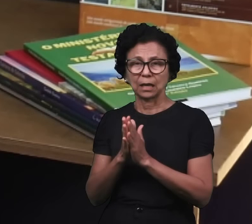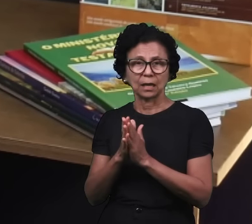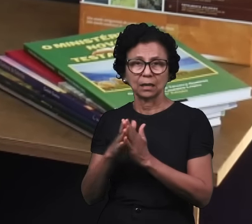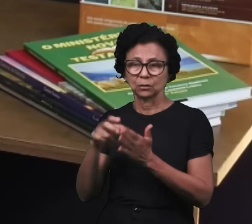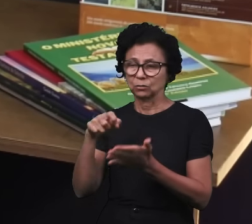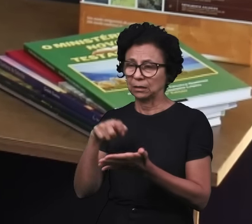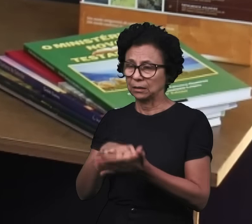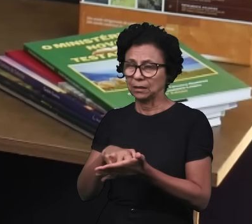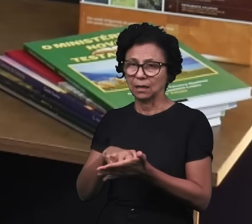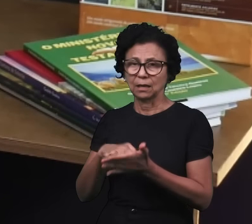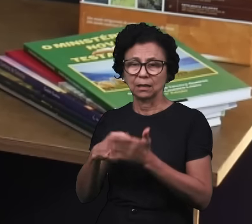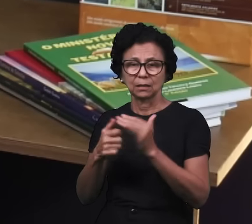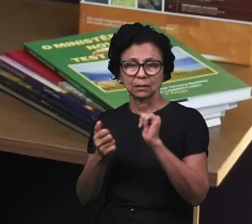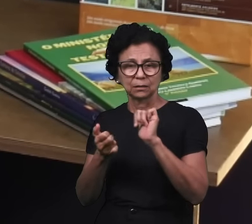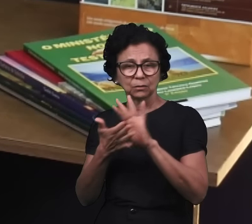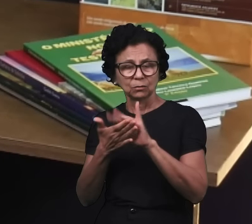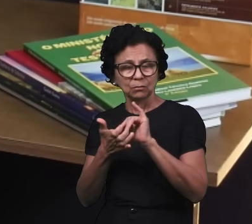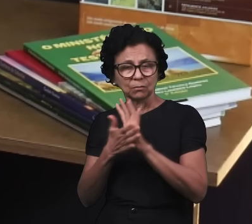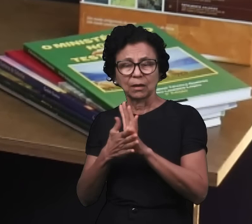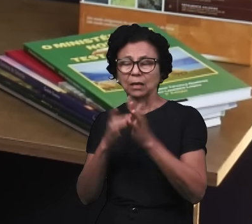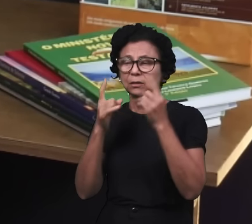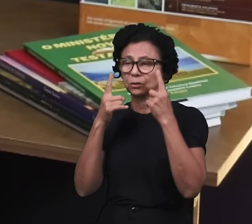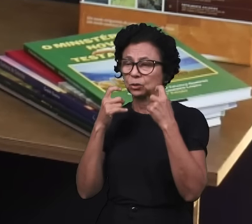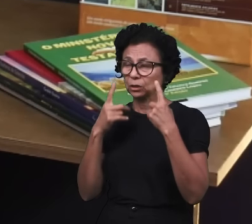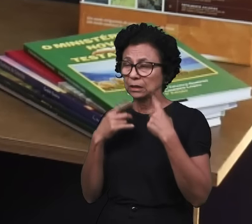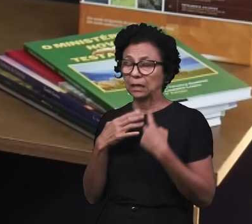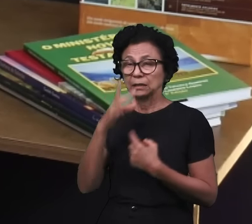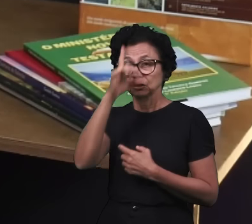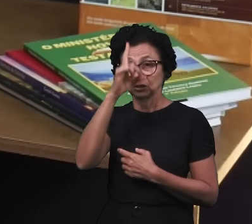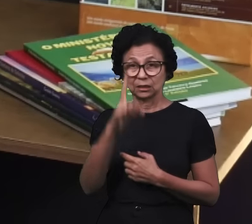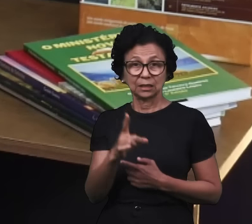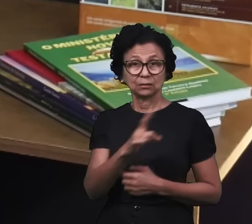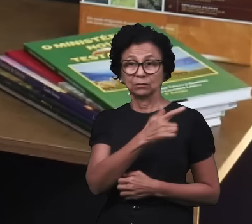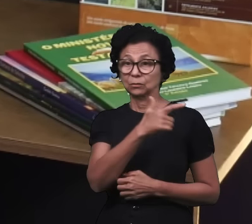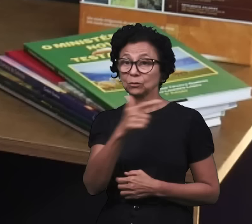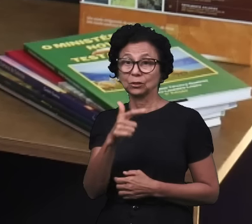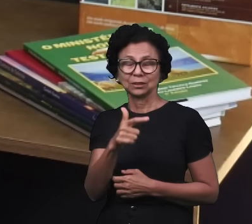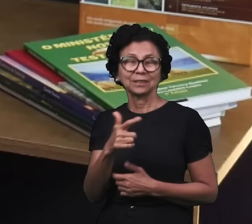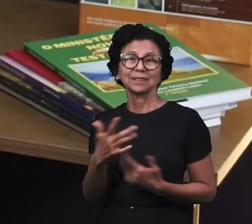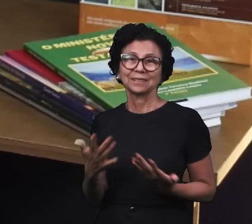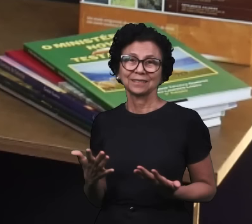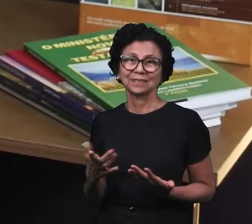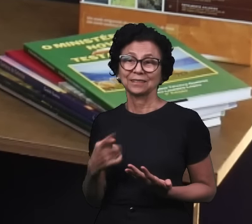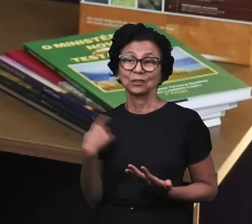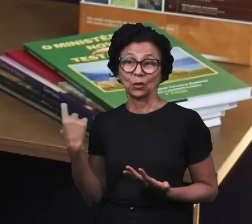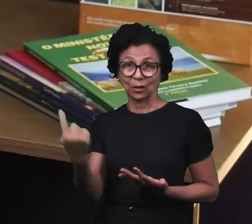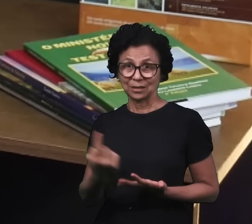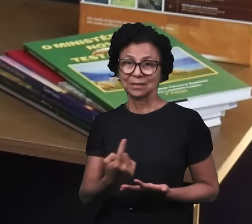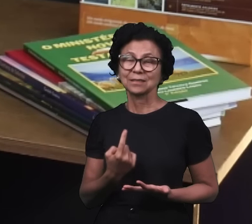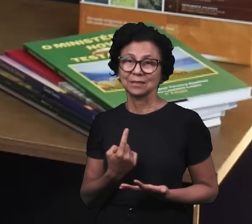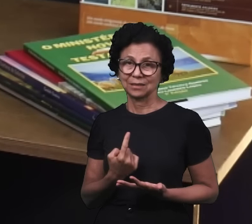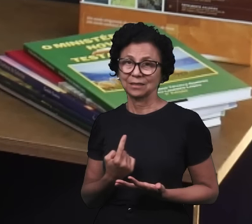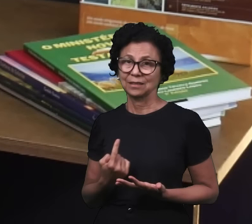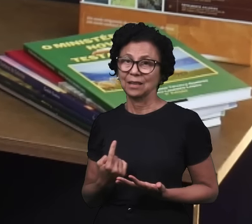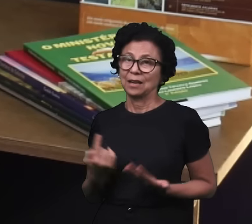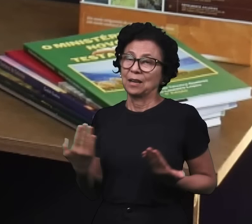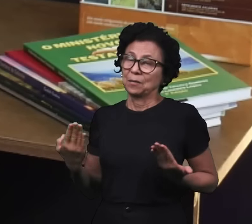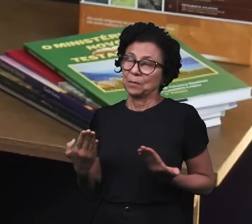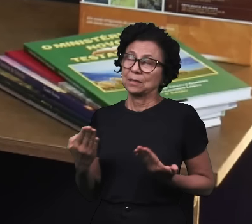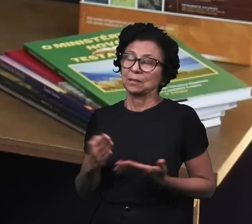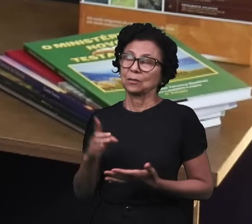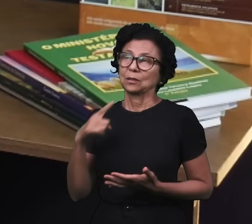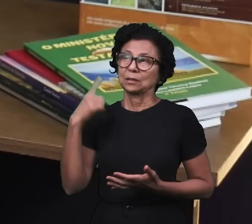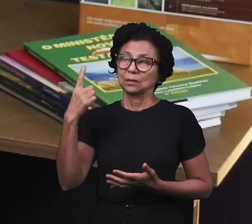tínhamos direito de chorar aos pés do Senhor, e agora nós somos chamados de filhos, né? Sim. Porque o Filho unigênito do Pai,